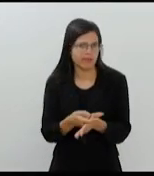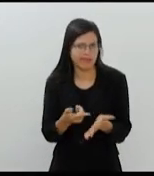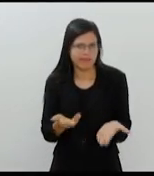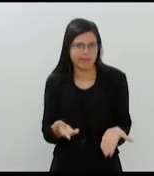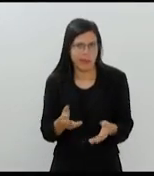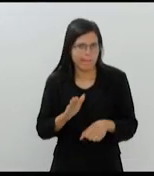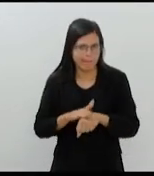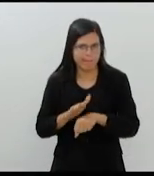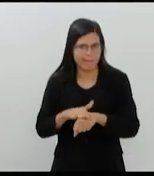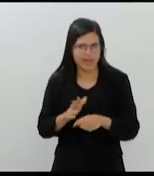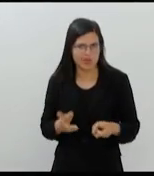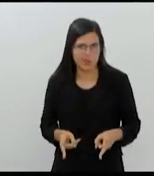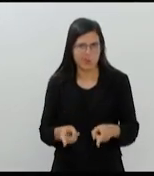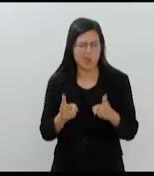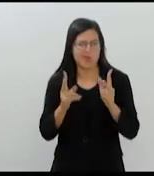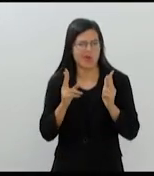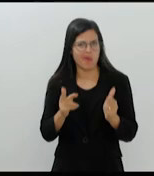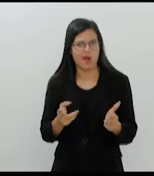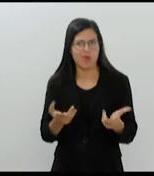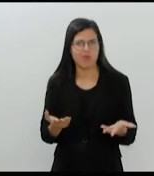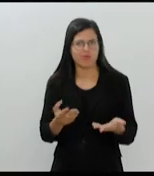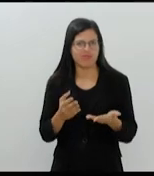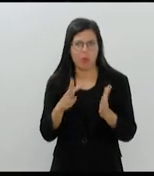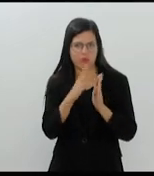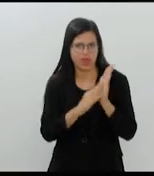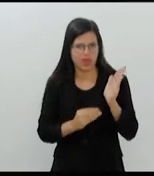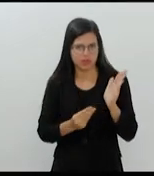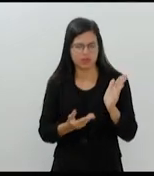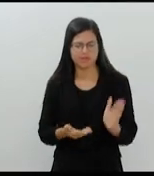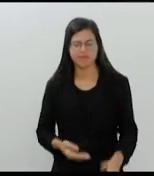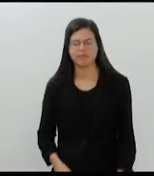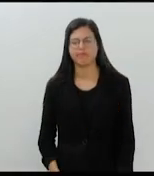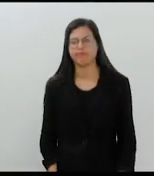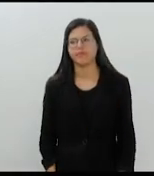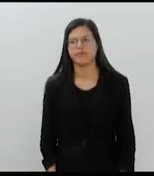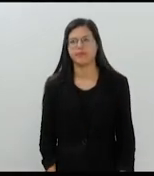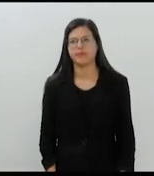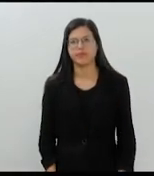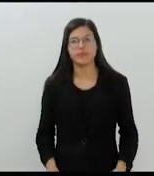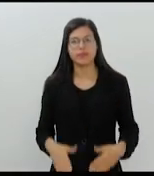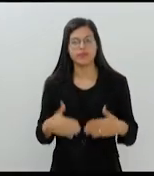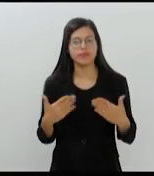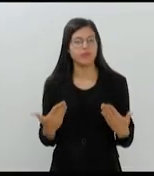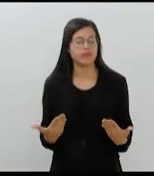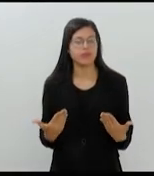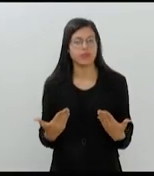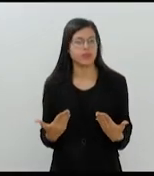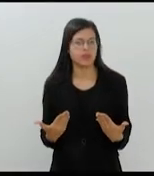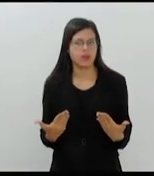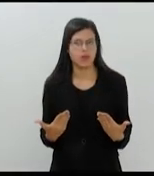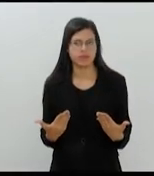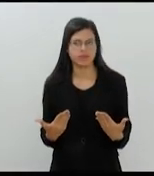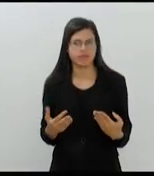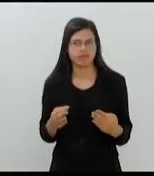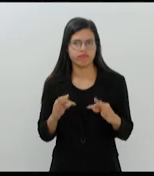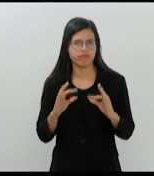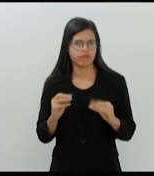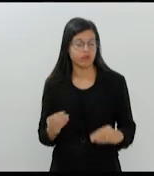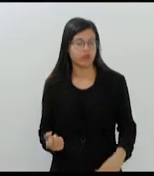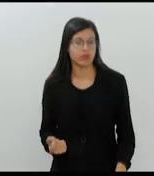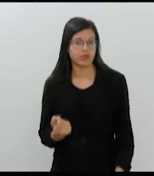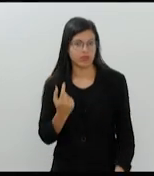pela mesma composição estrutural desse modelo. Então, está tudo muito